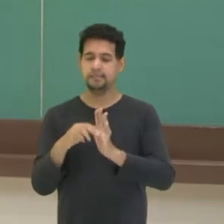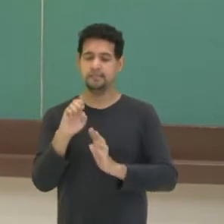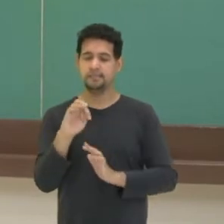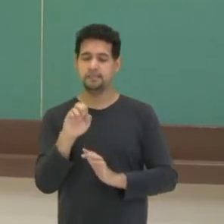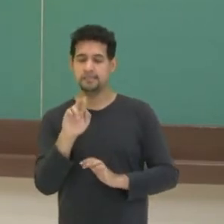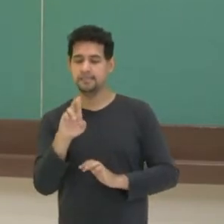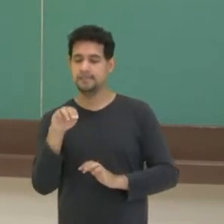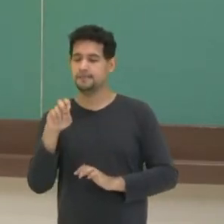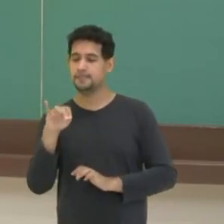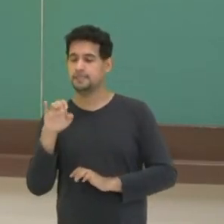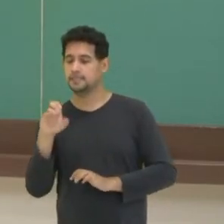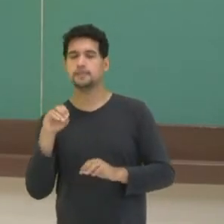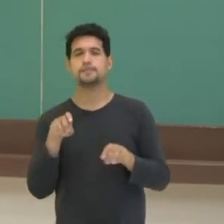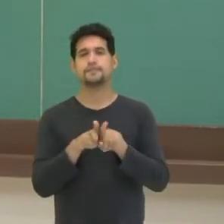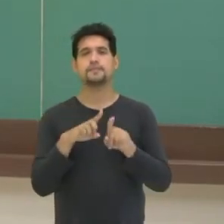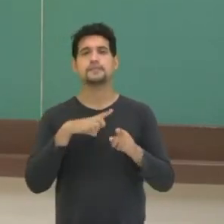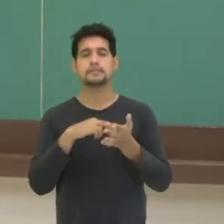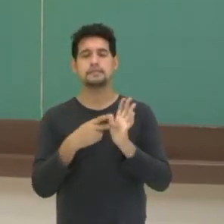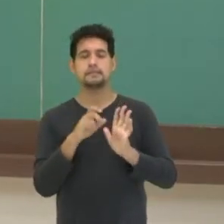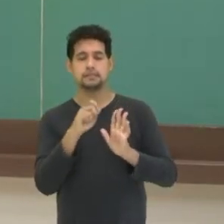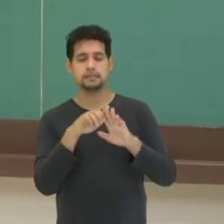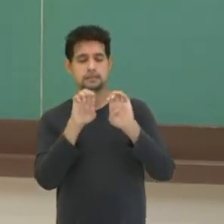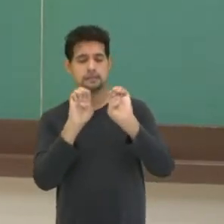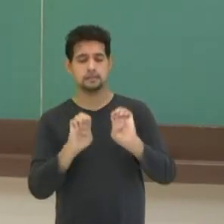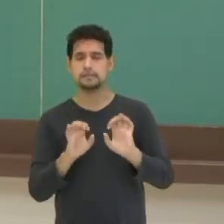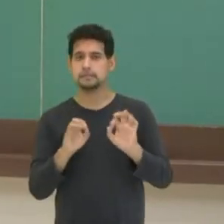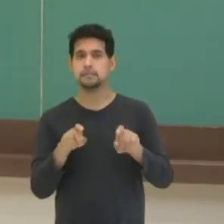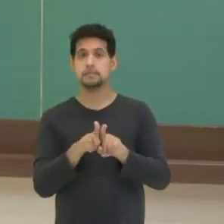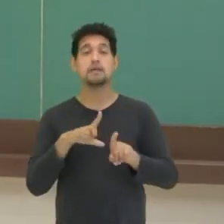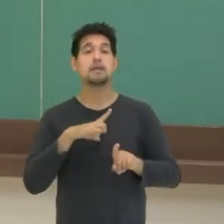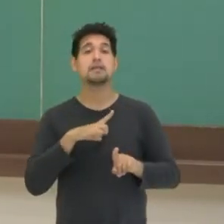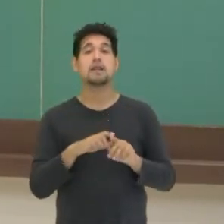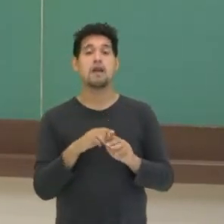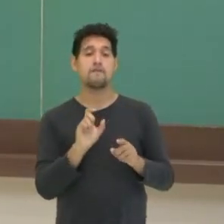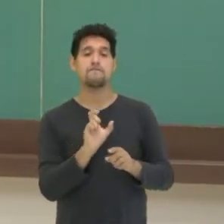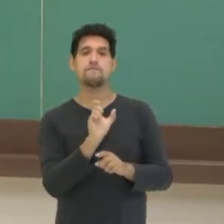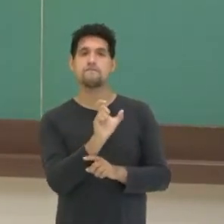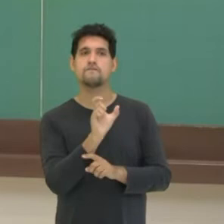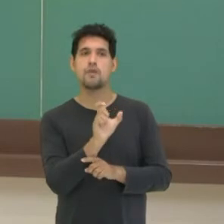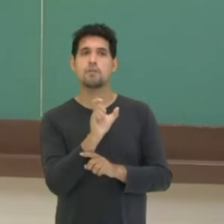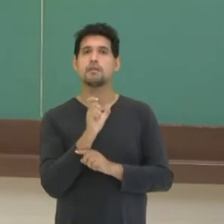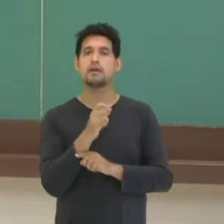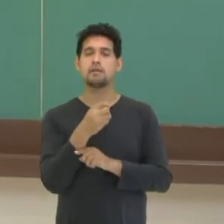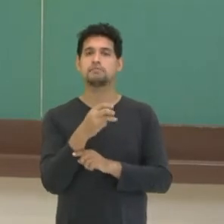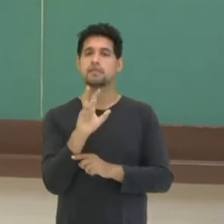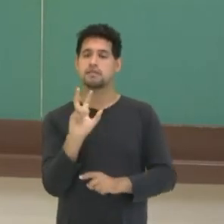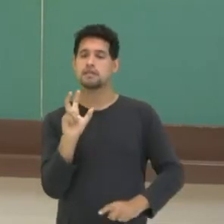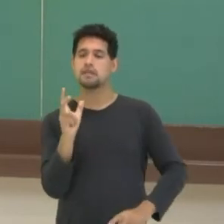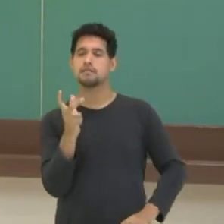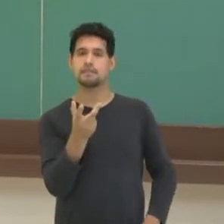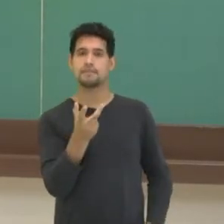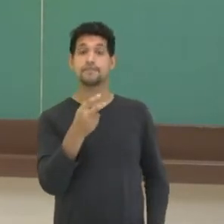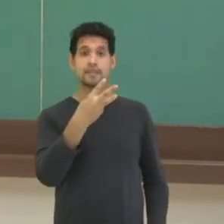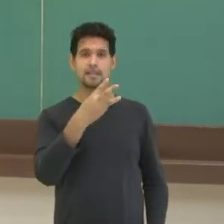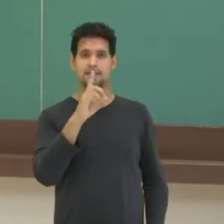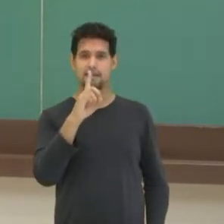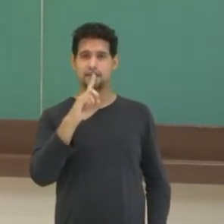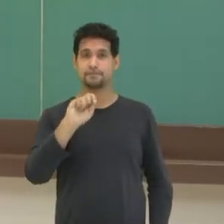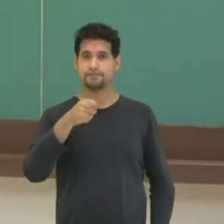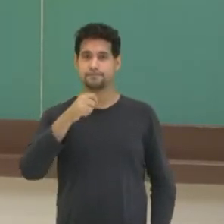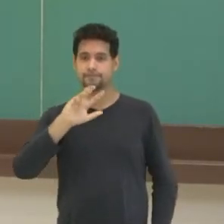éter metílico. Aqui temos a fórmula estrutural e aqui temos a fórmula em 3D dessas duas